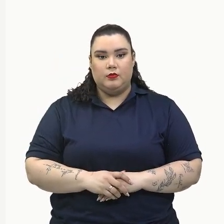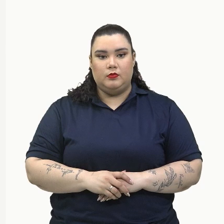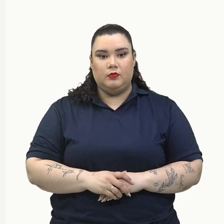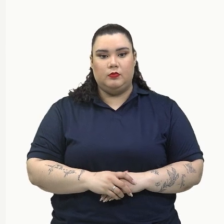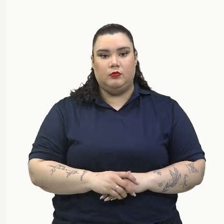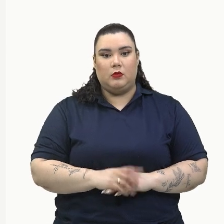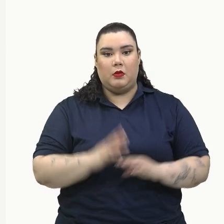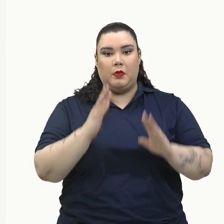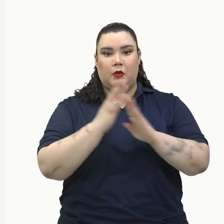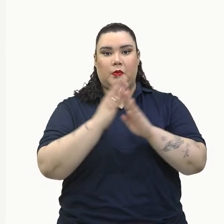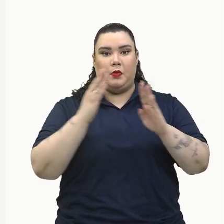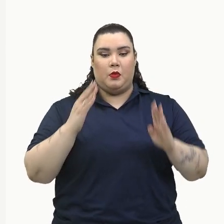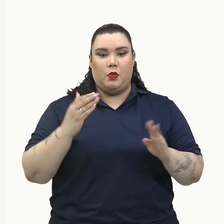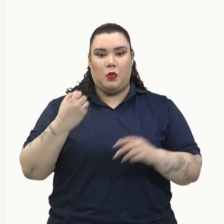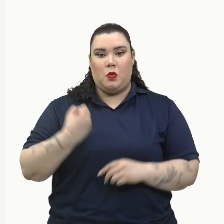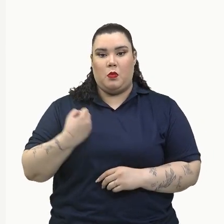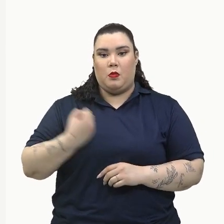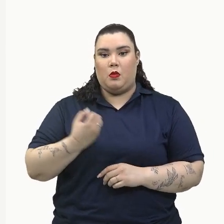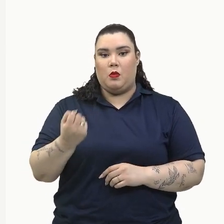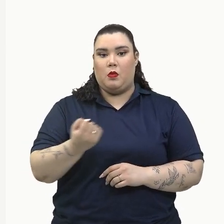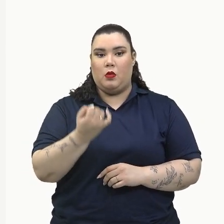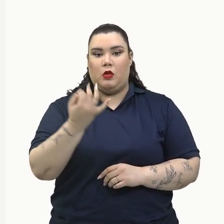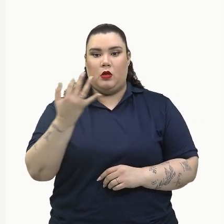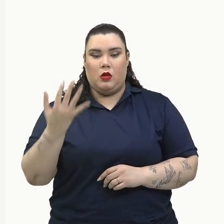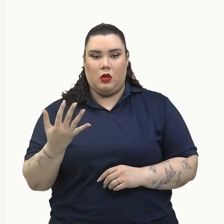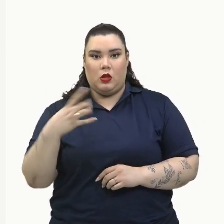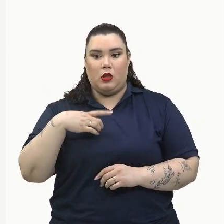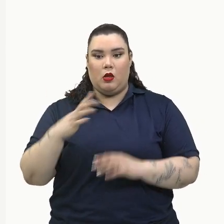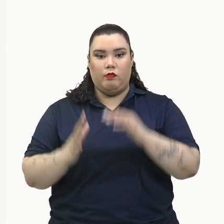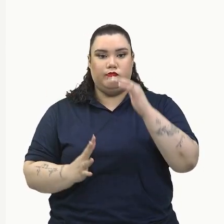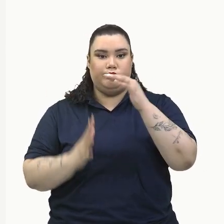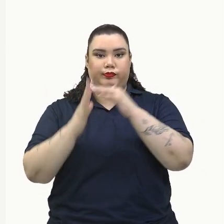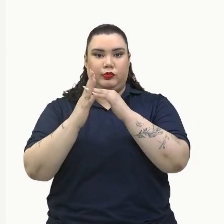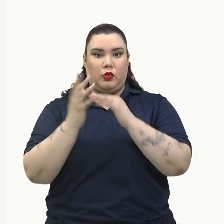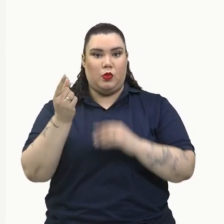Para encontrar o número de unidades que maximiza o lucro,